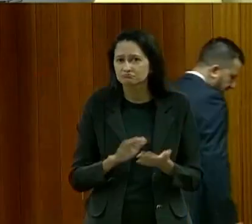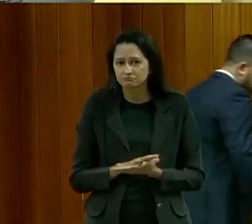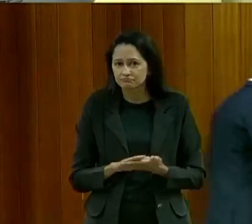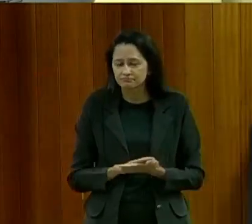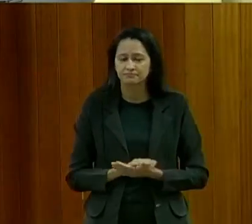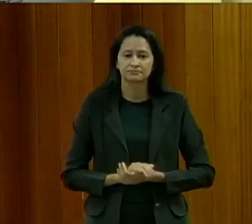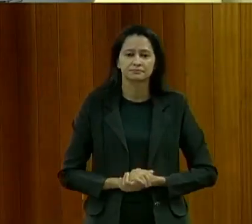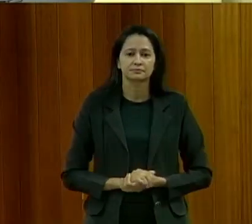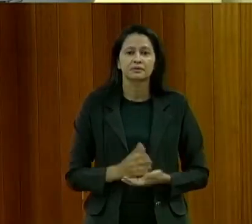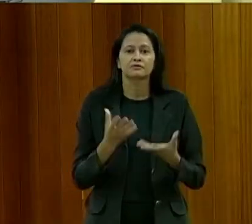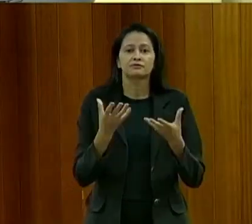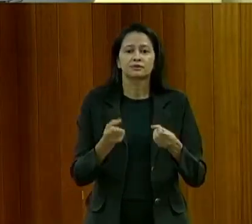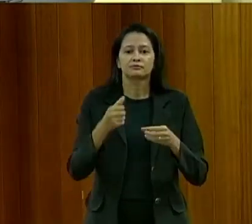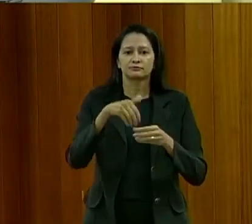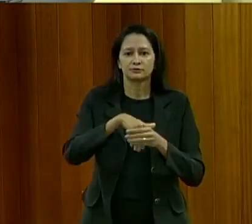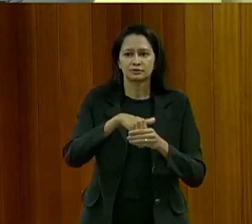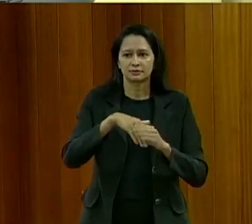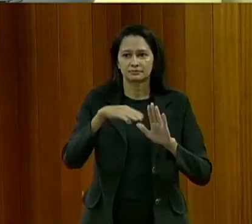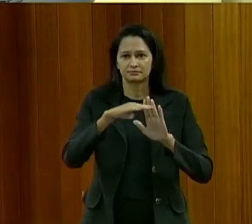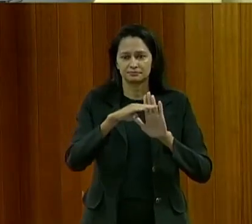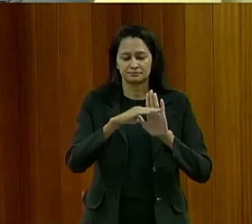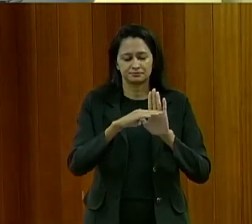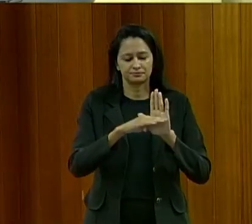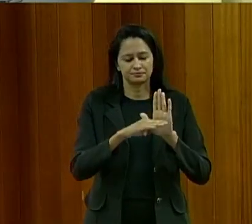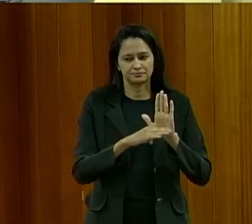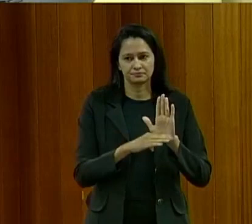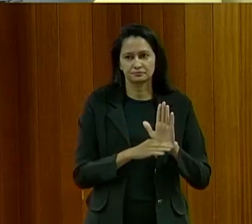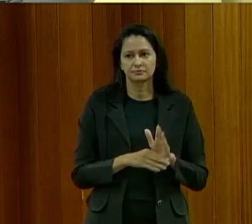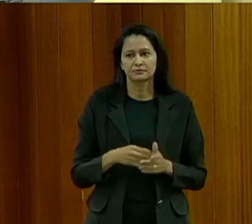Vossa Excelência deseja assumir a presidência, presidente?